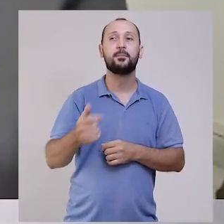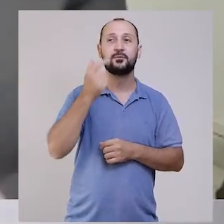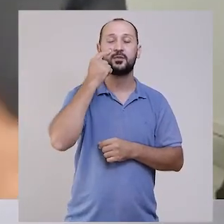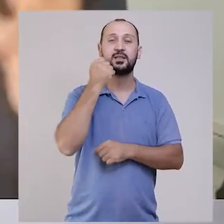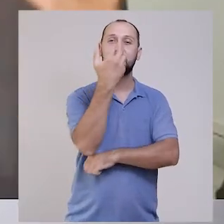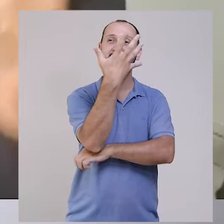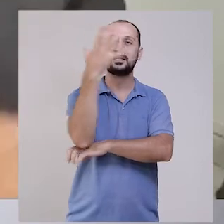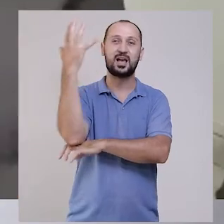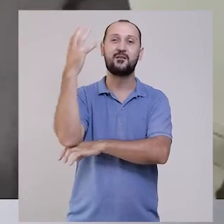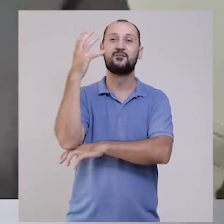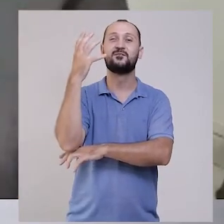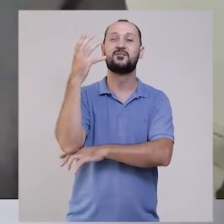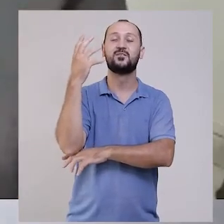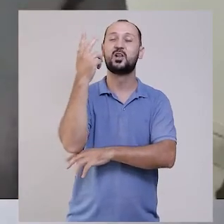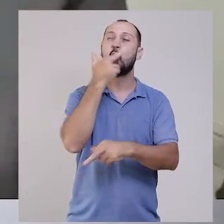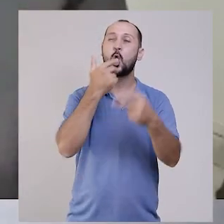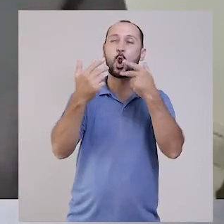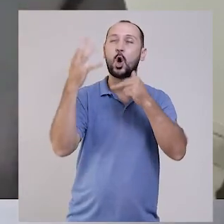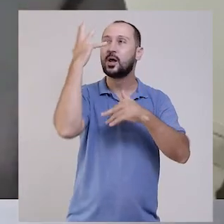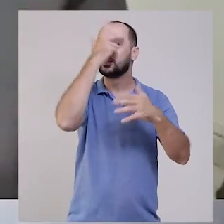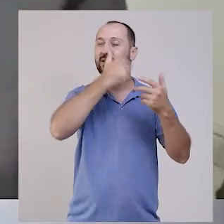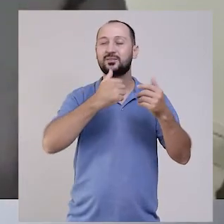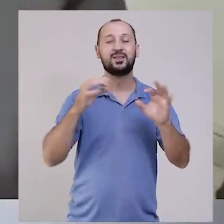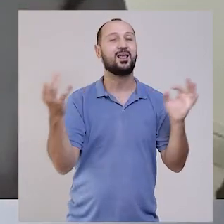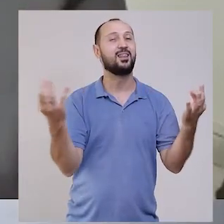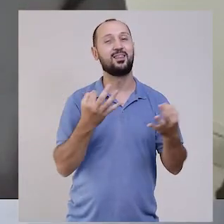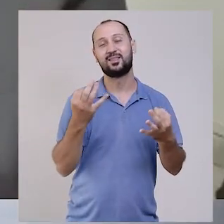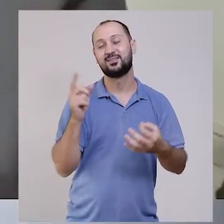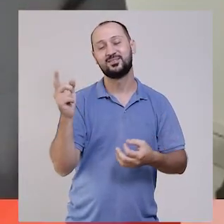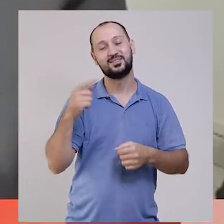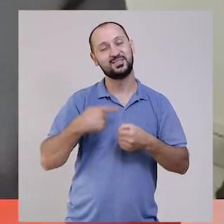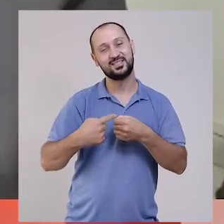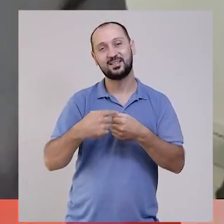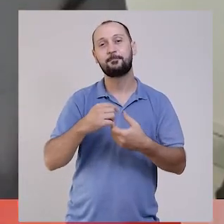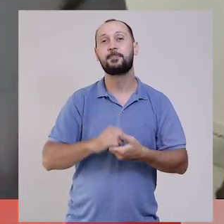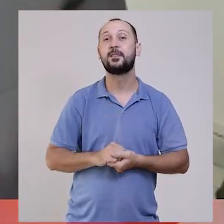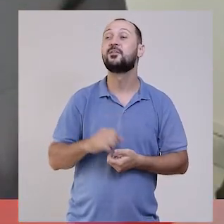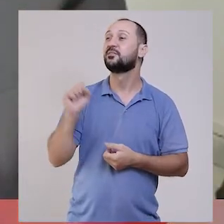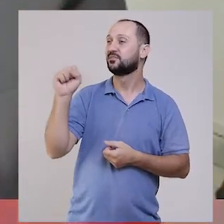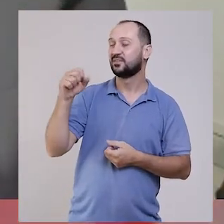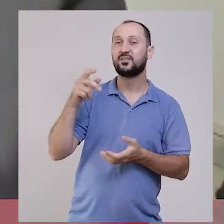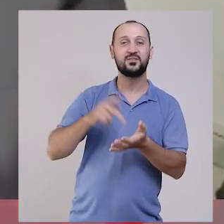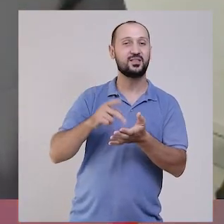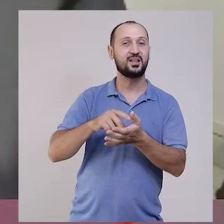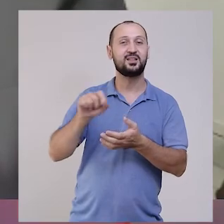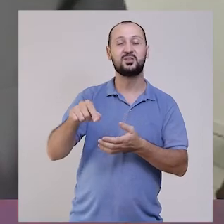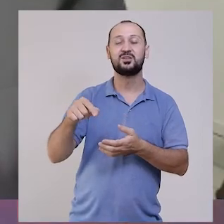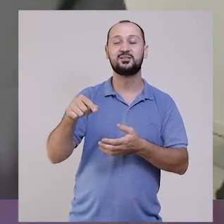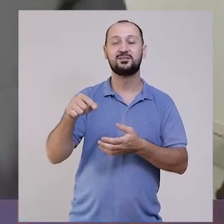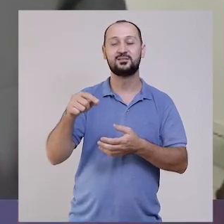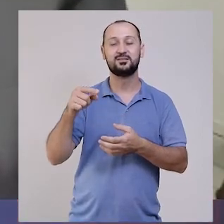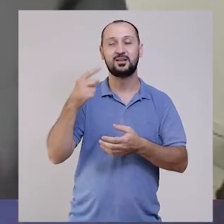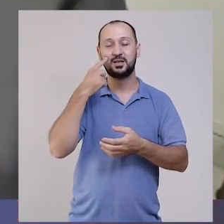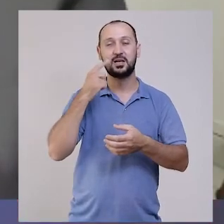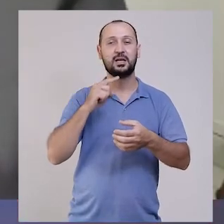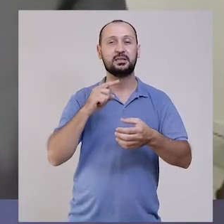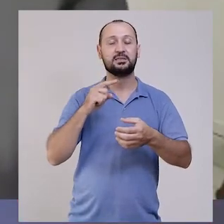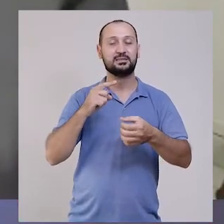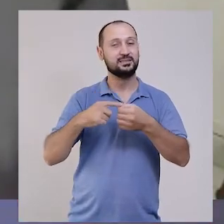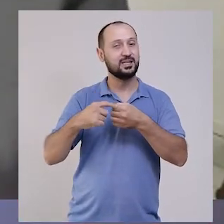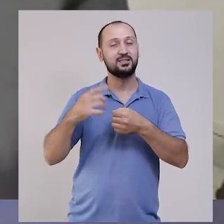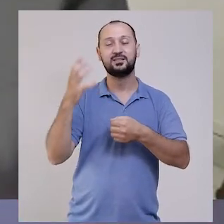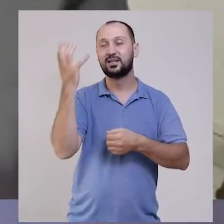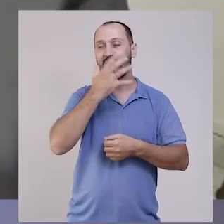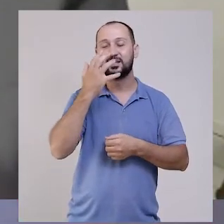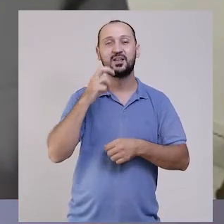um espetáculo de natureza que vai ser apreciado. Sim, nossa cidade está linda, está um verde maravilhoso e